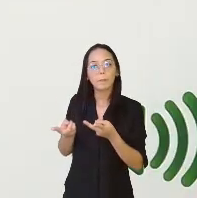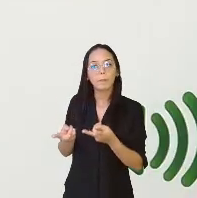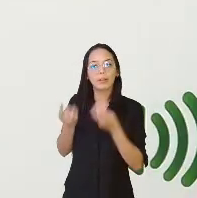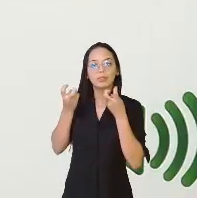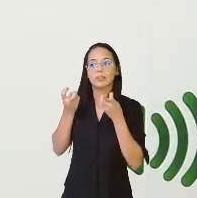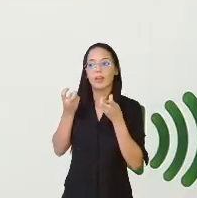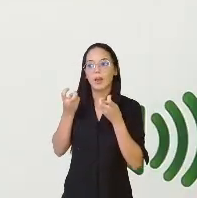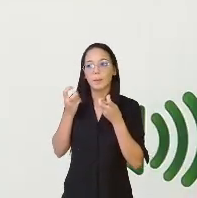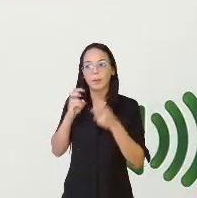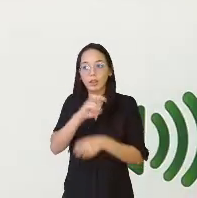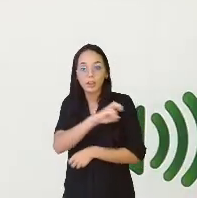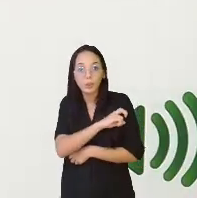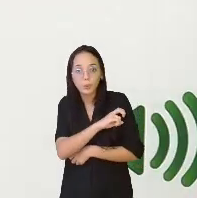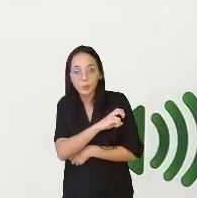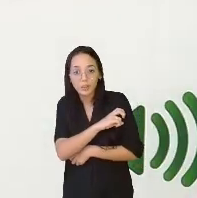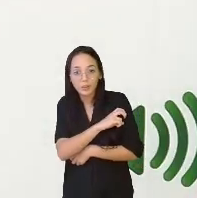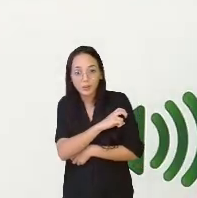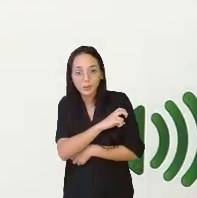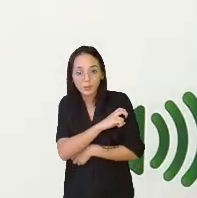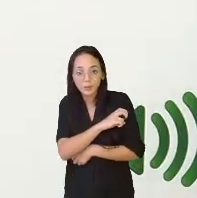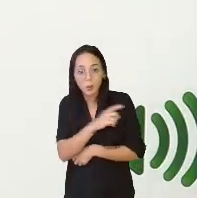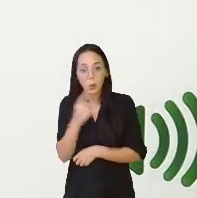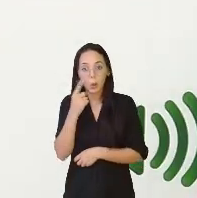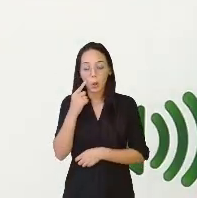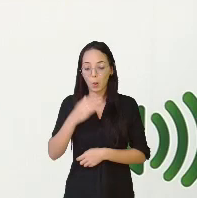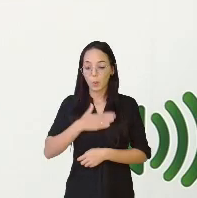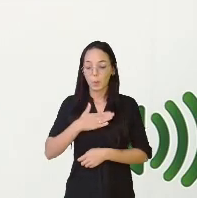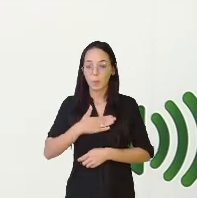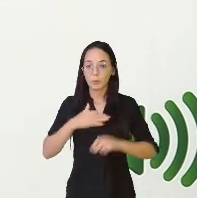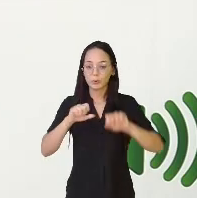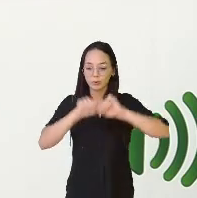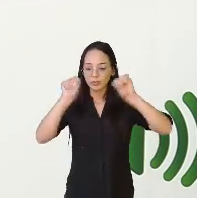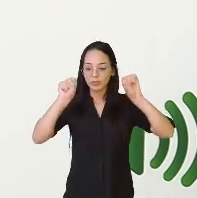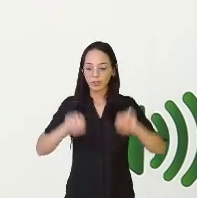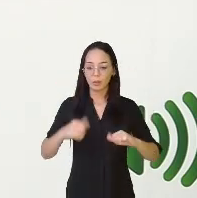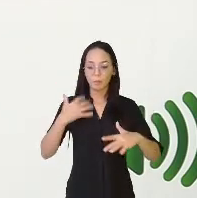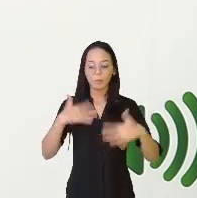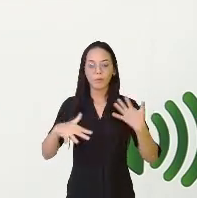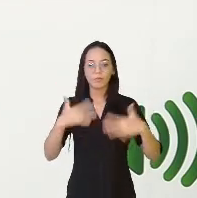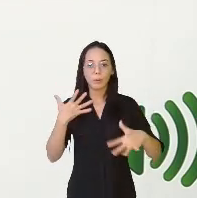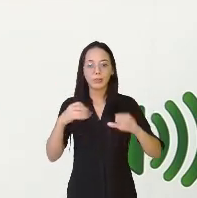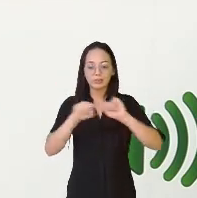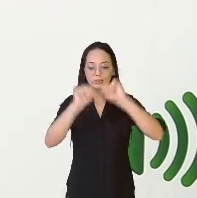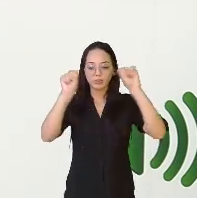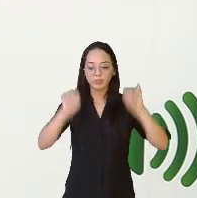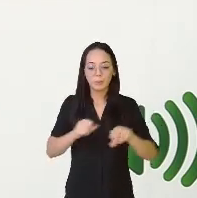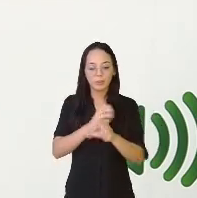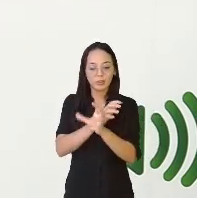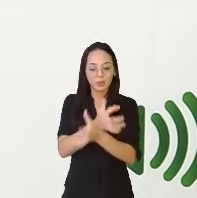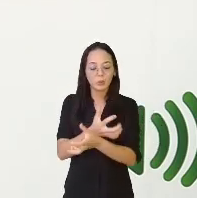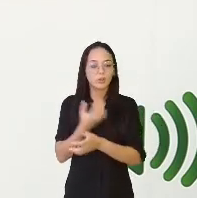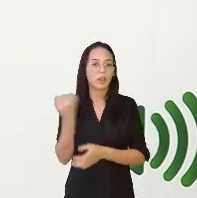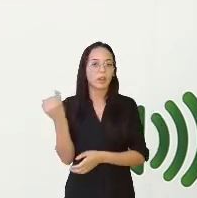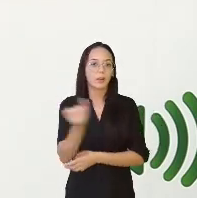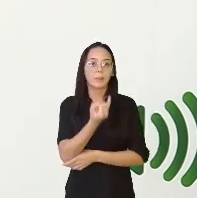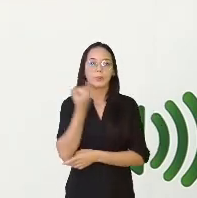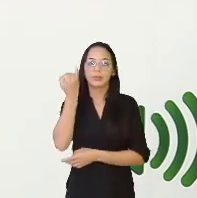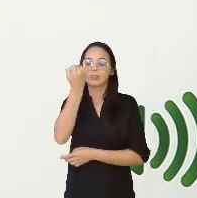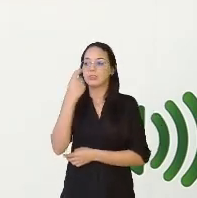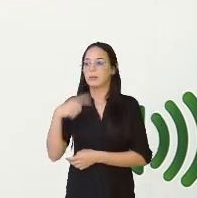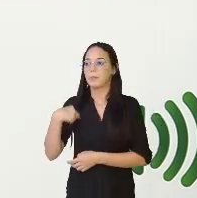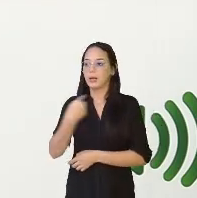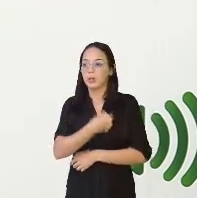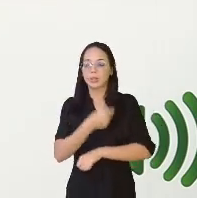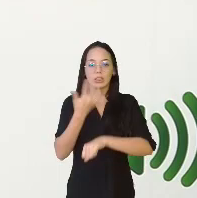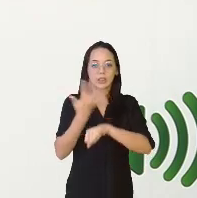Percebe, quinto ano? O meu sistema esquelético, ele é importantíssimo para as nossas